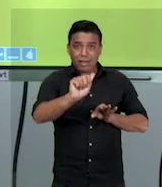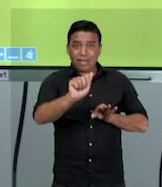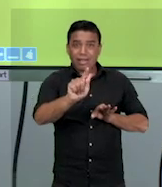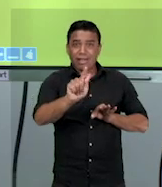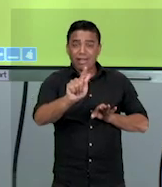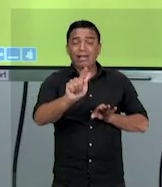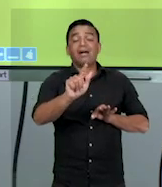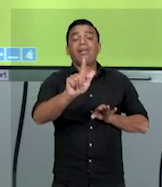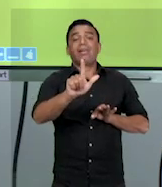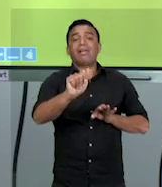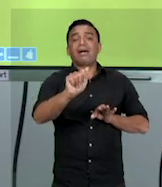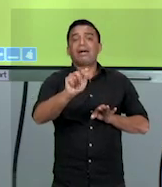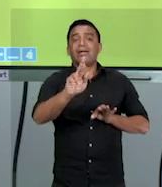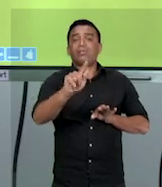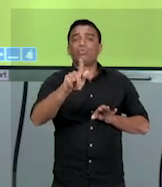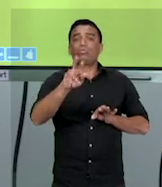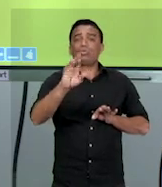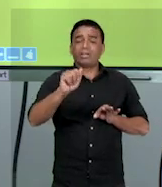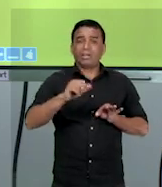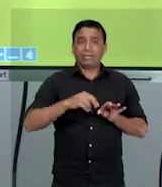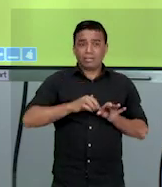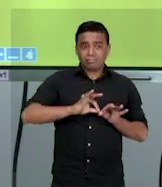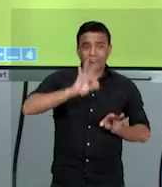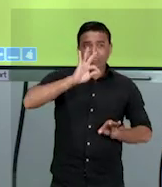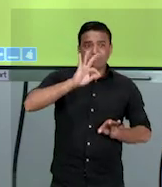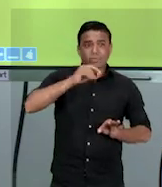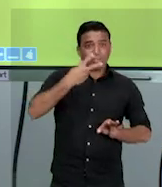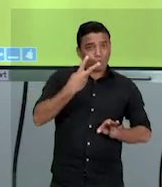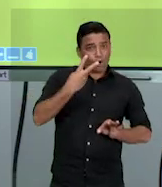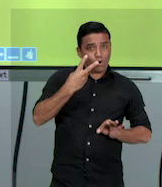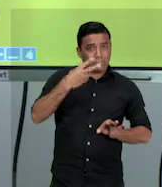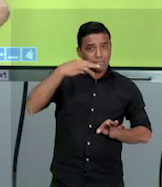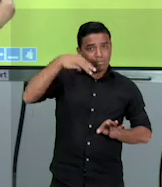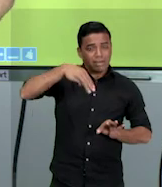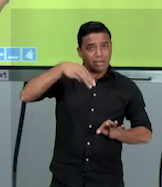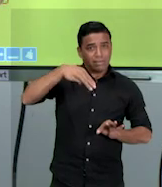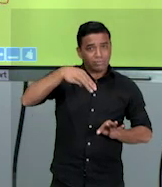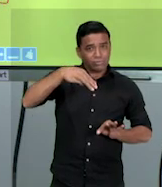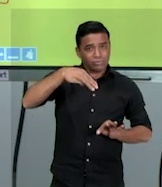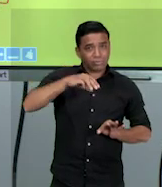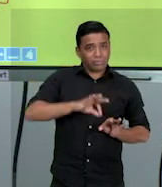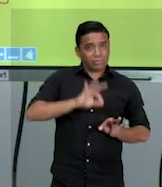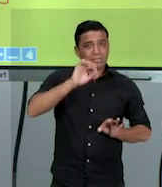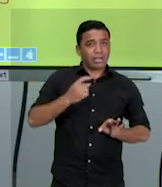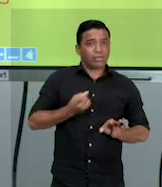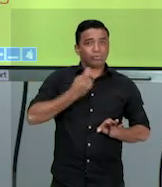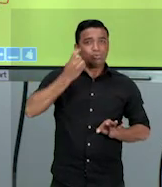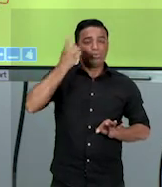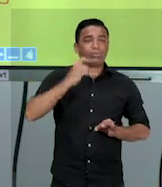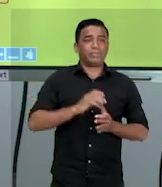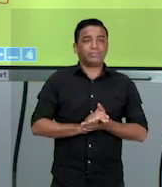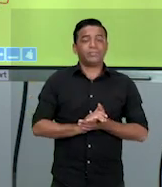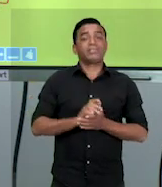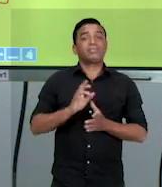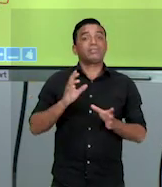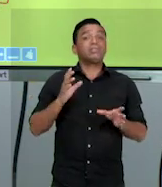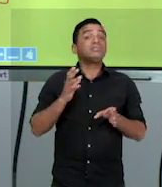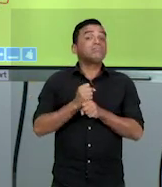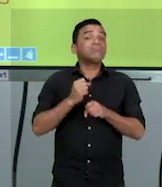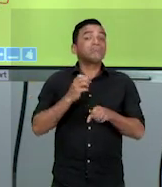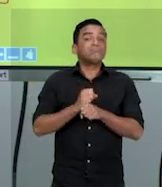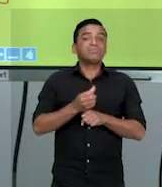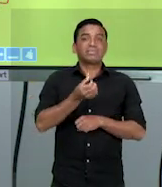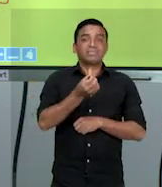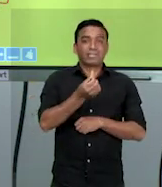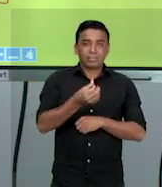de altura. Então, quanto que eu tenho? Eu tenho 64 metros